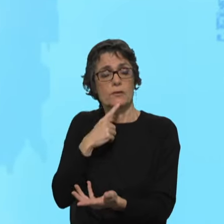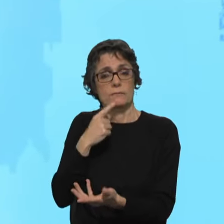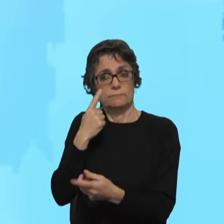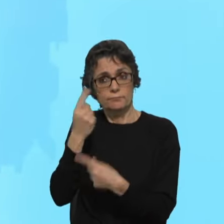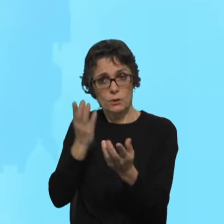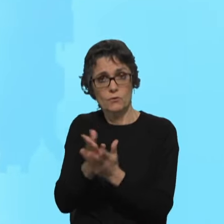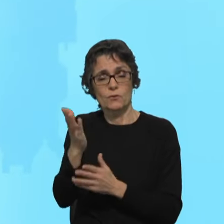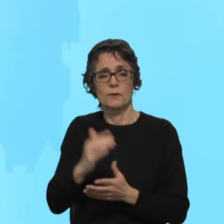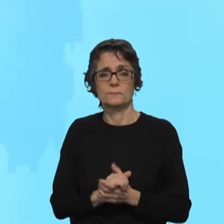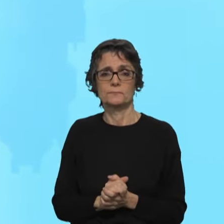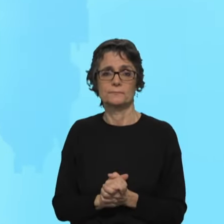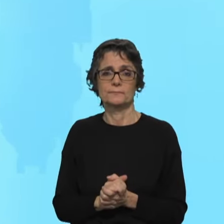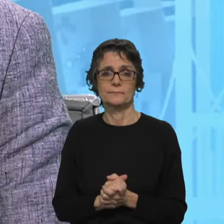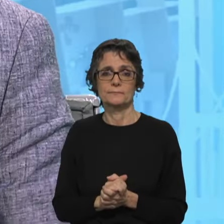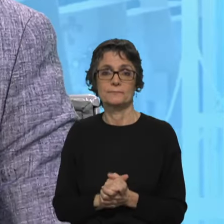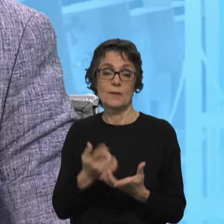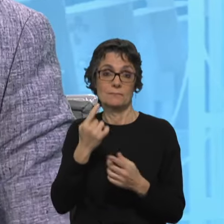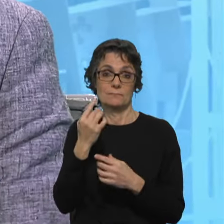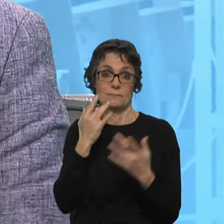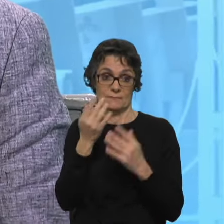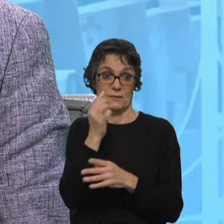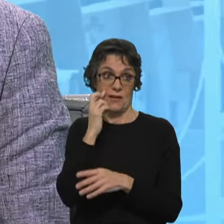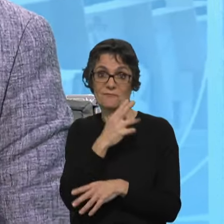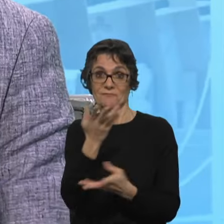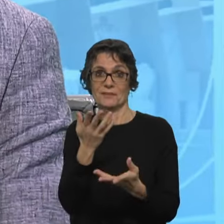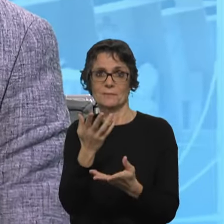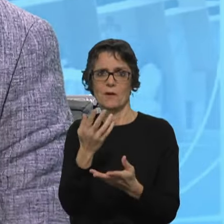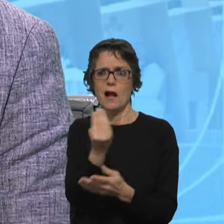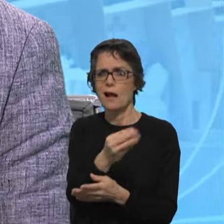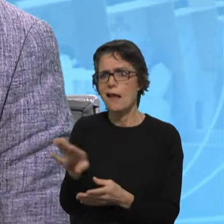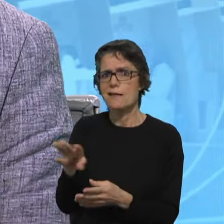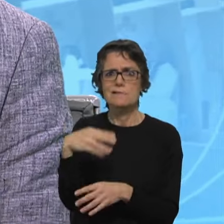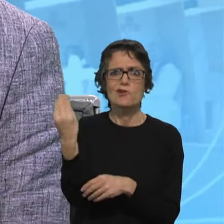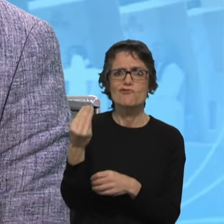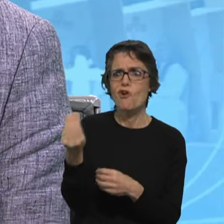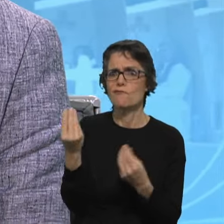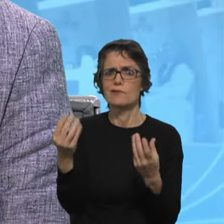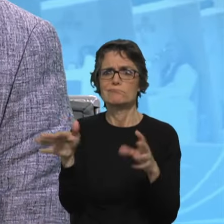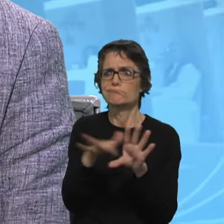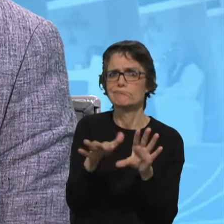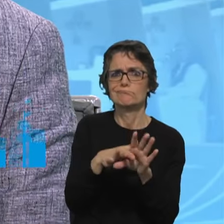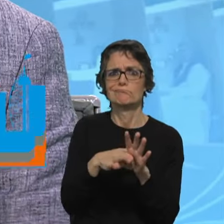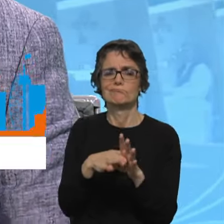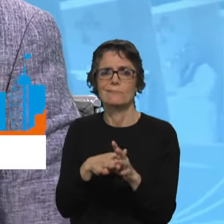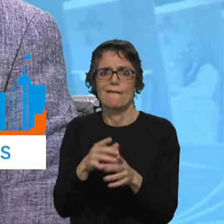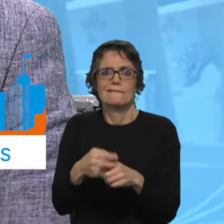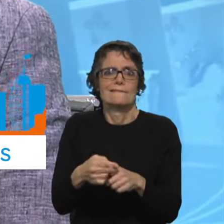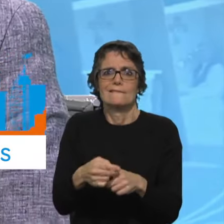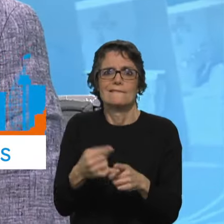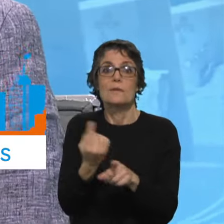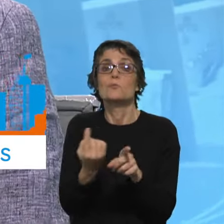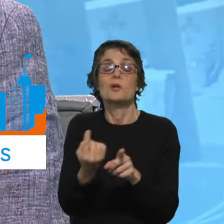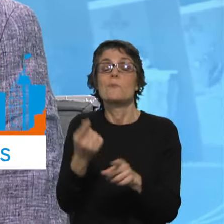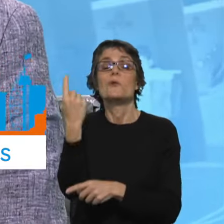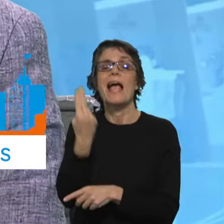A verdade é que, como vimos na peça, vem a quantidade de crianças e de jovens que se envolvem extraordinário, porque as artes